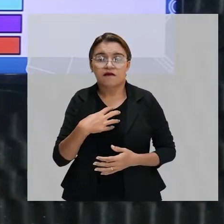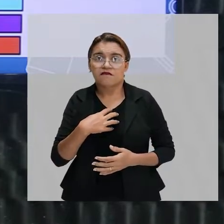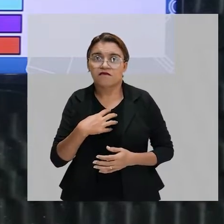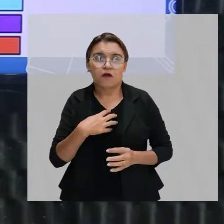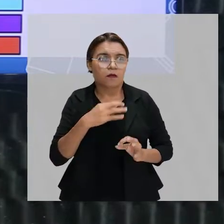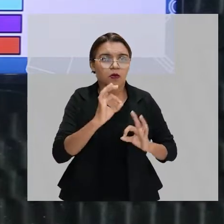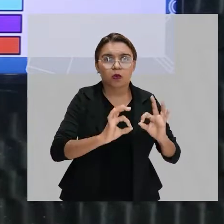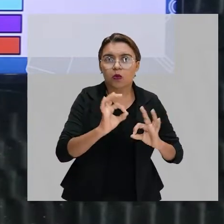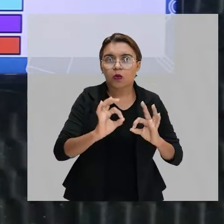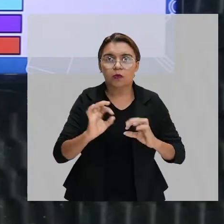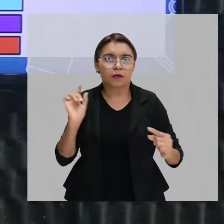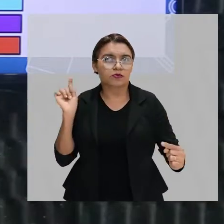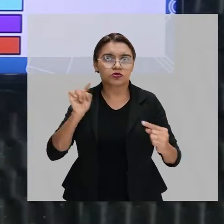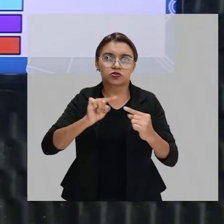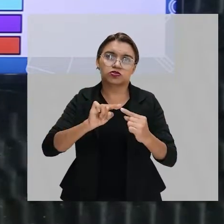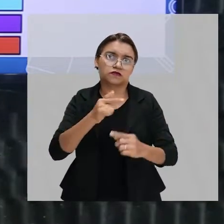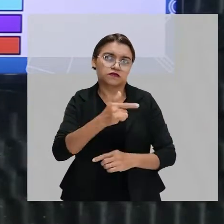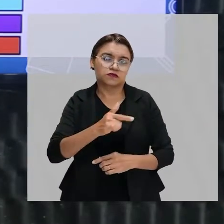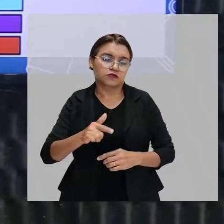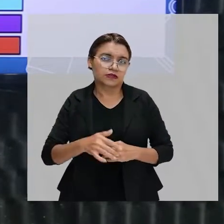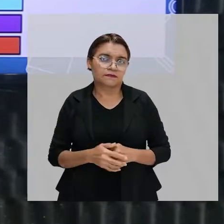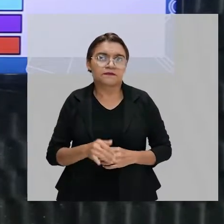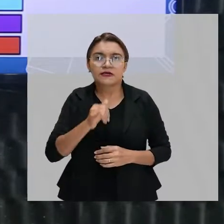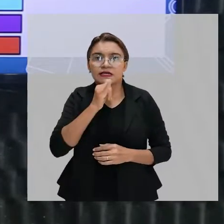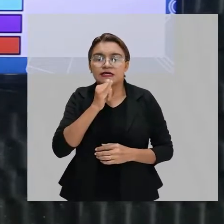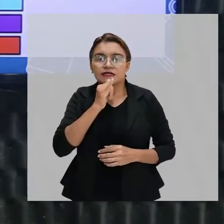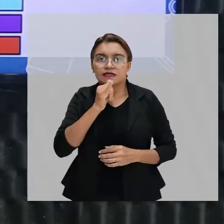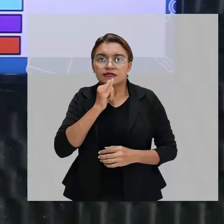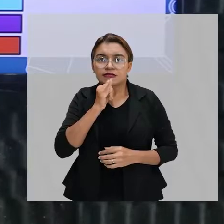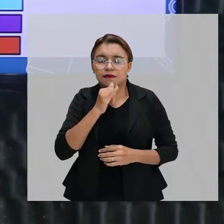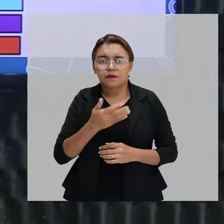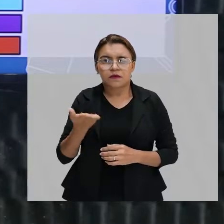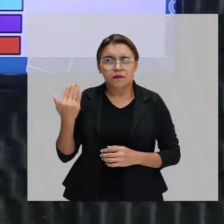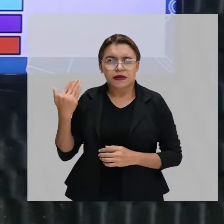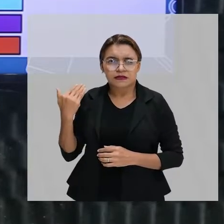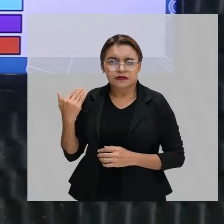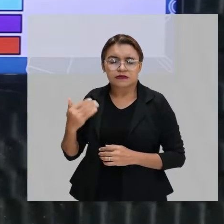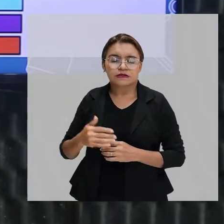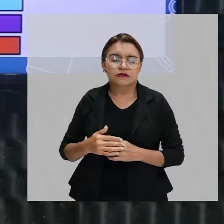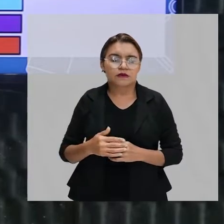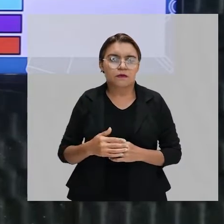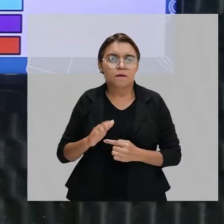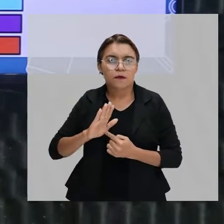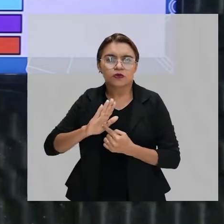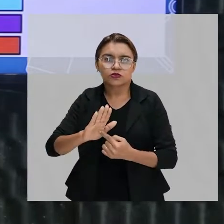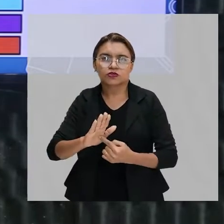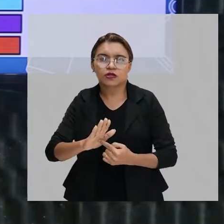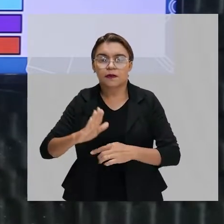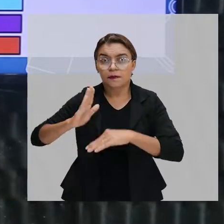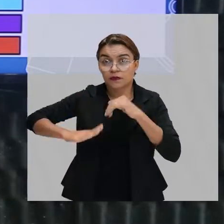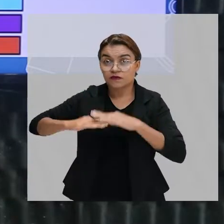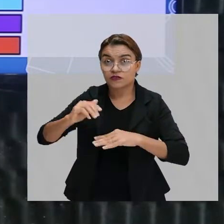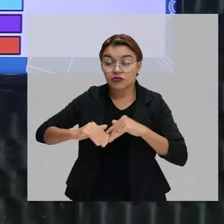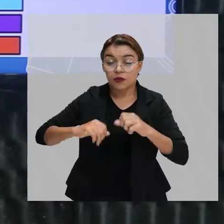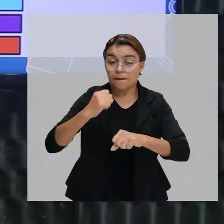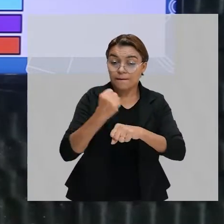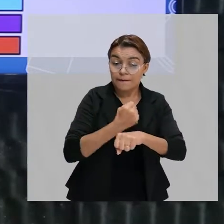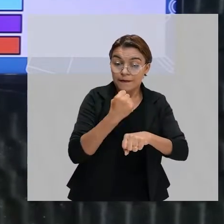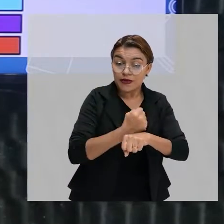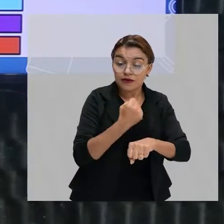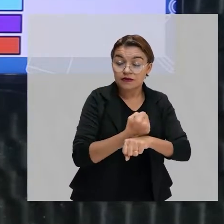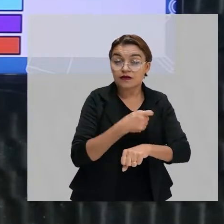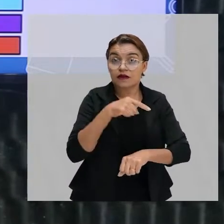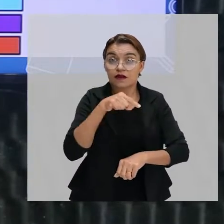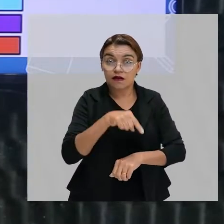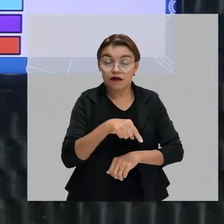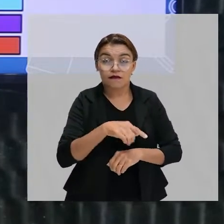traçado esse objetivo como eu dei um exemplo lá do pedreiro que ele está praticando a sua profissão a sua